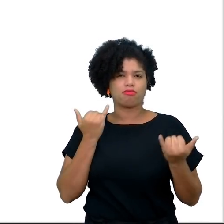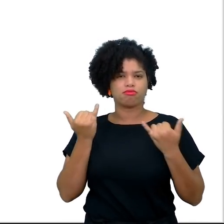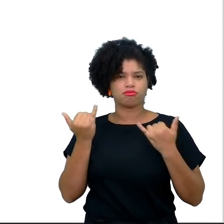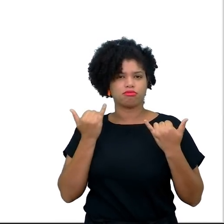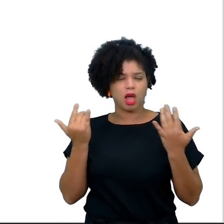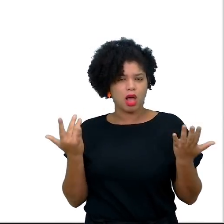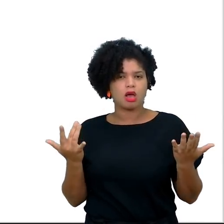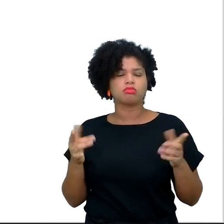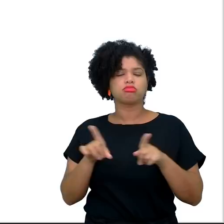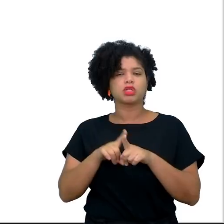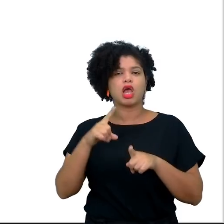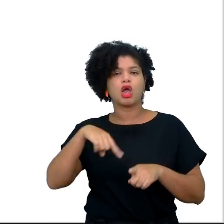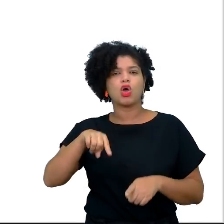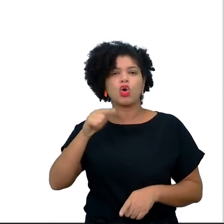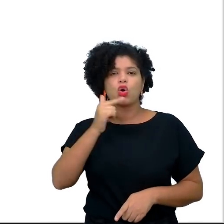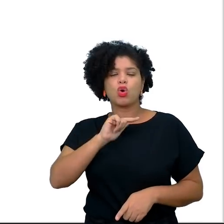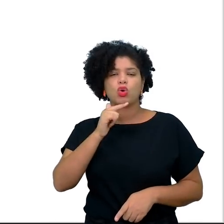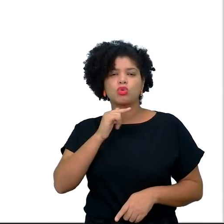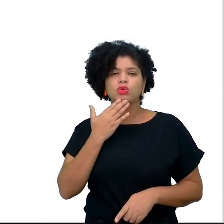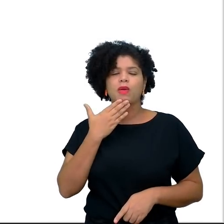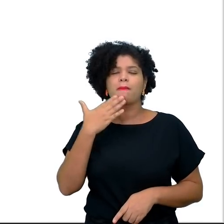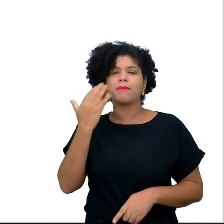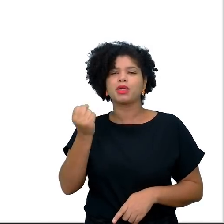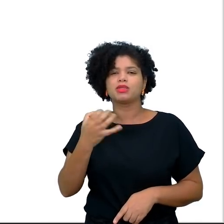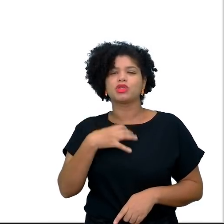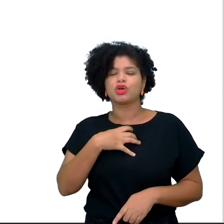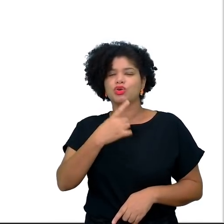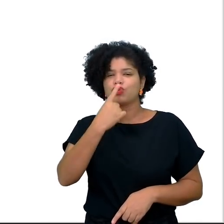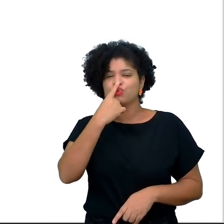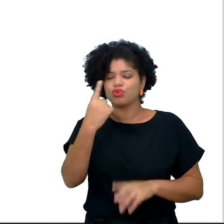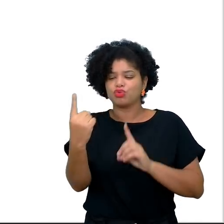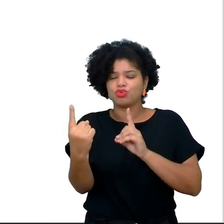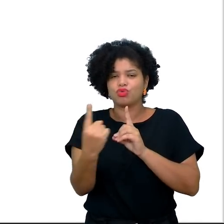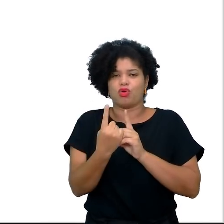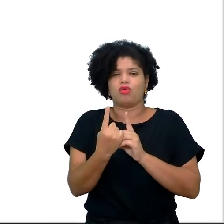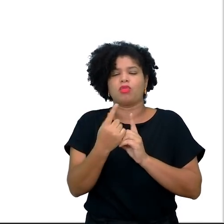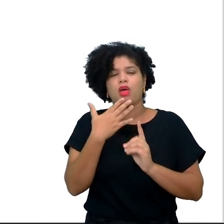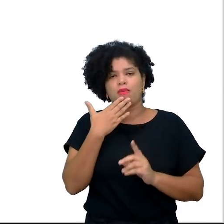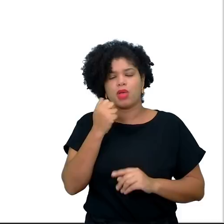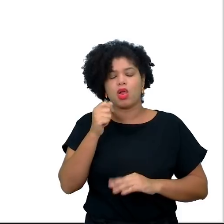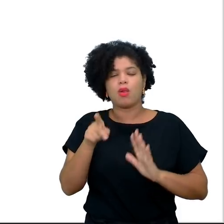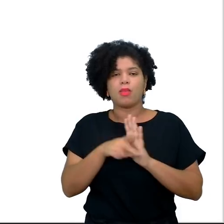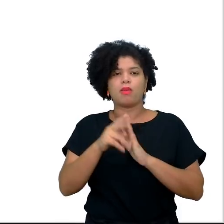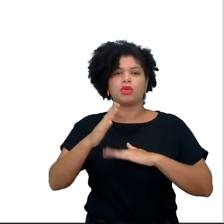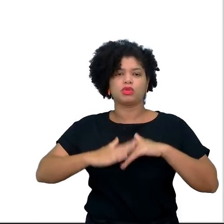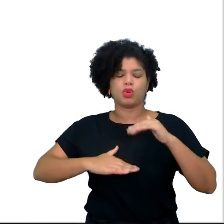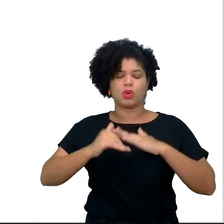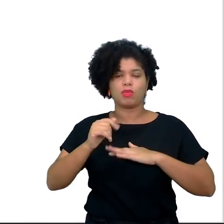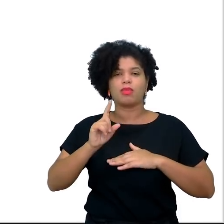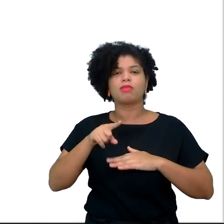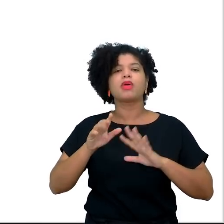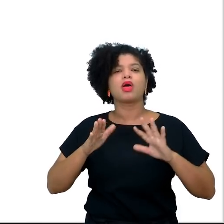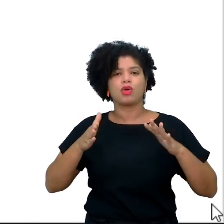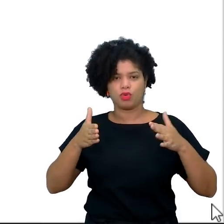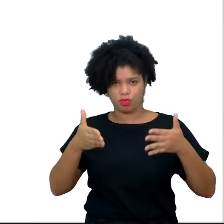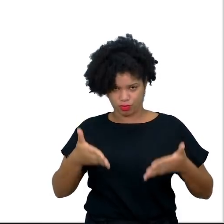E assim, ele vai ter uma aproximação profícua da habilidade, que é o foco